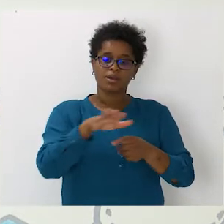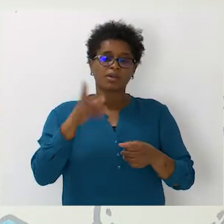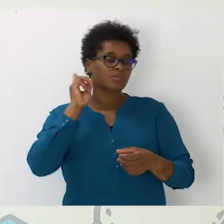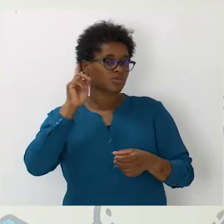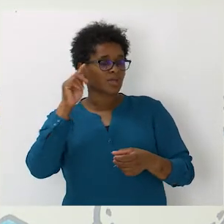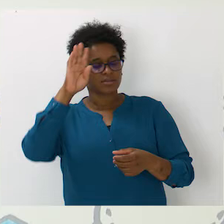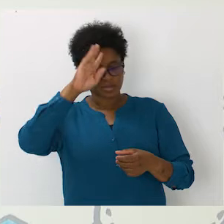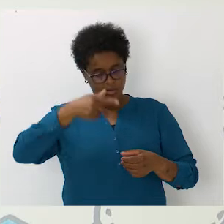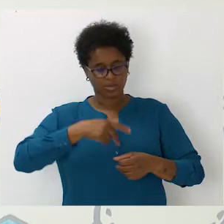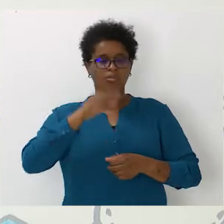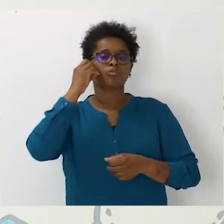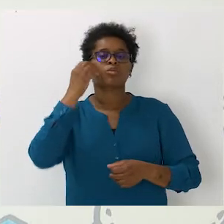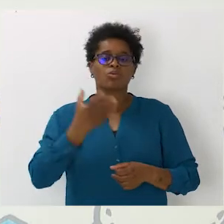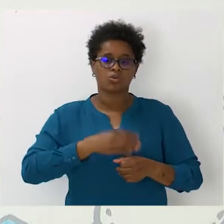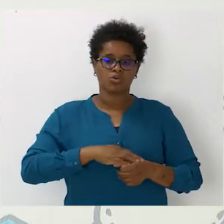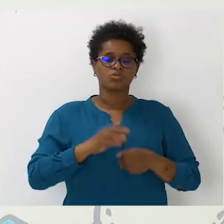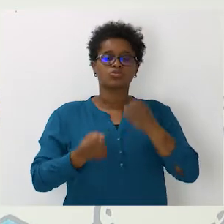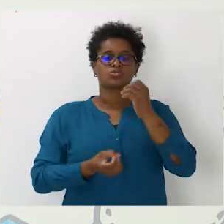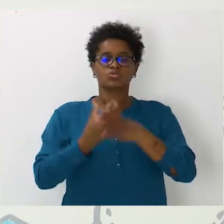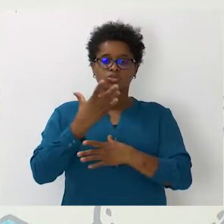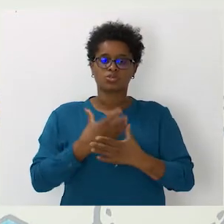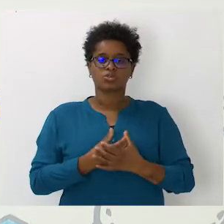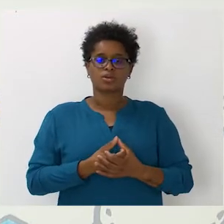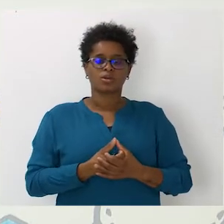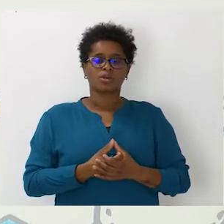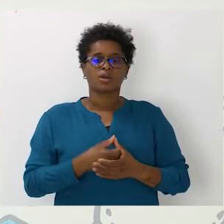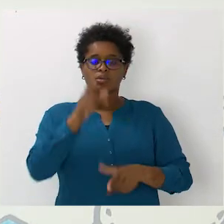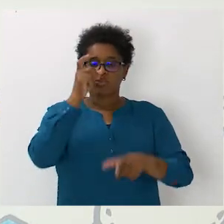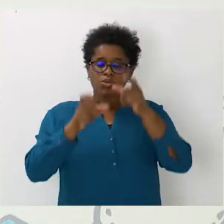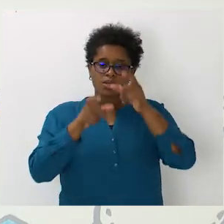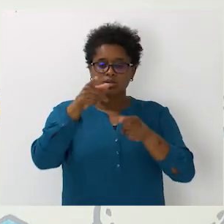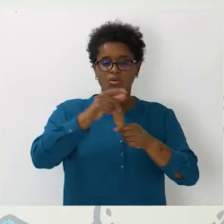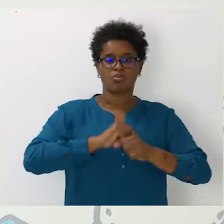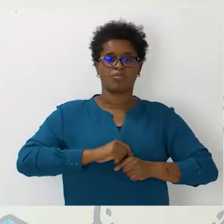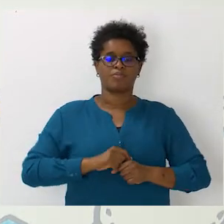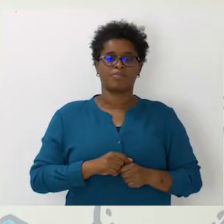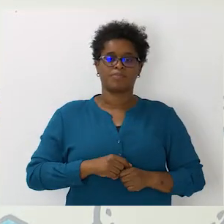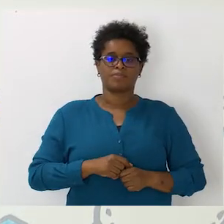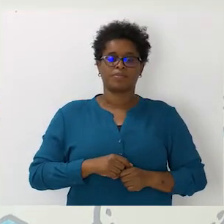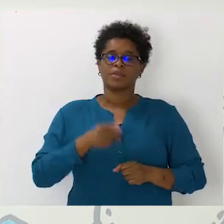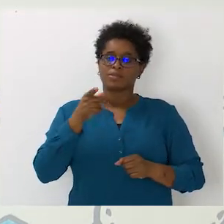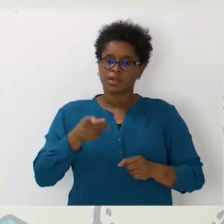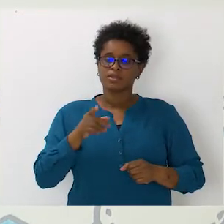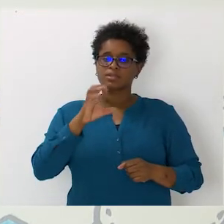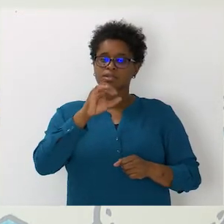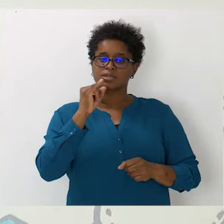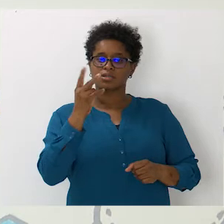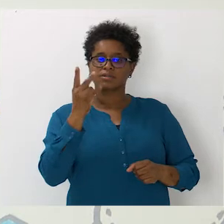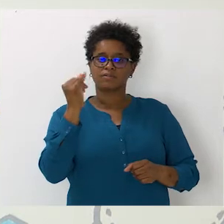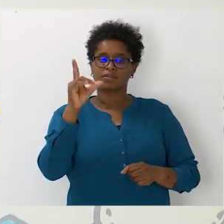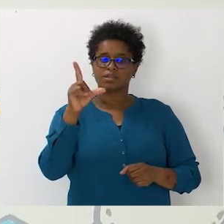saber como surgiu a população dessa